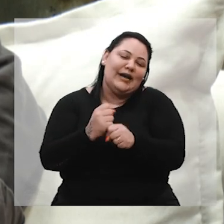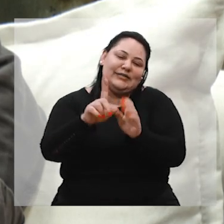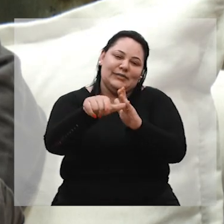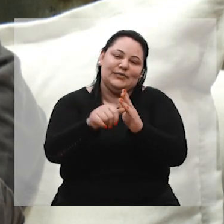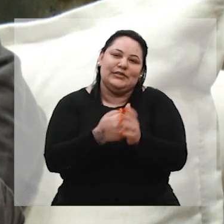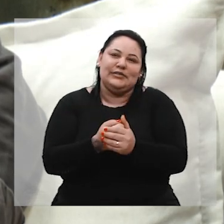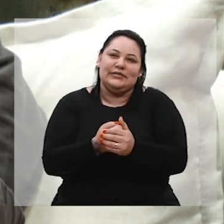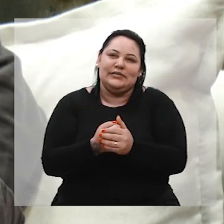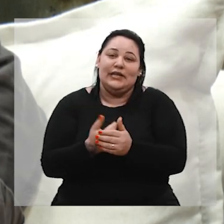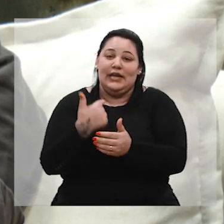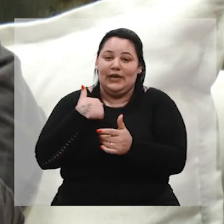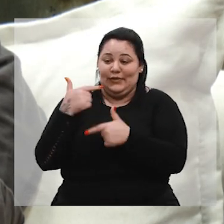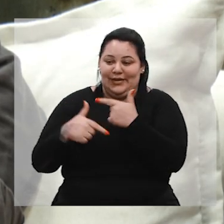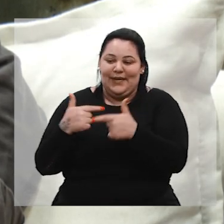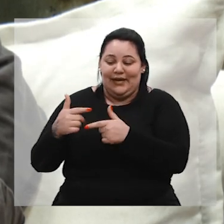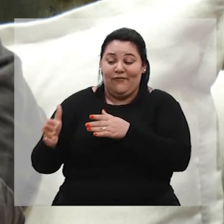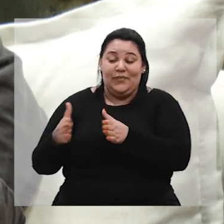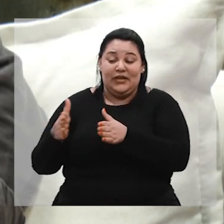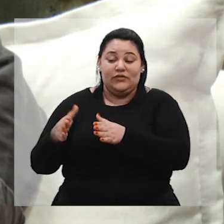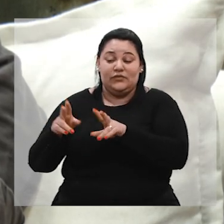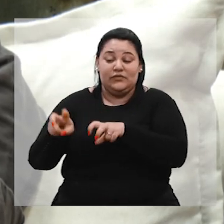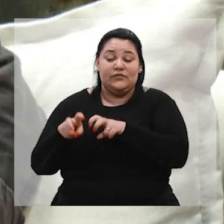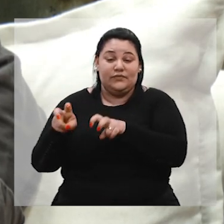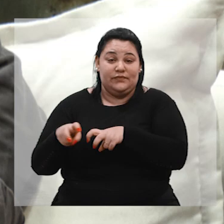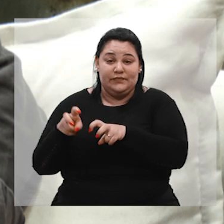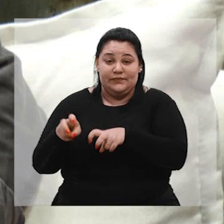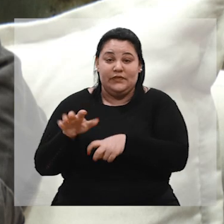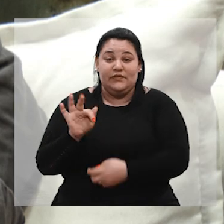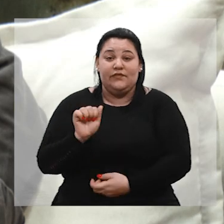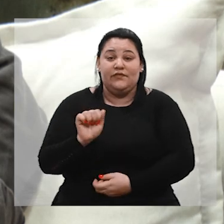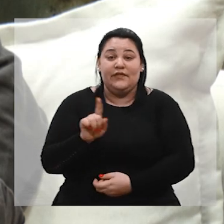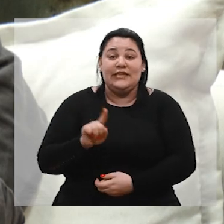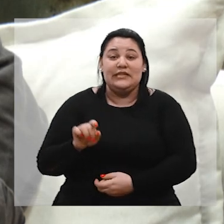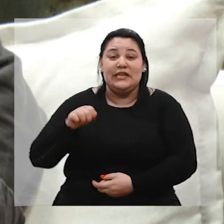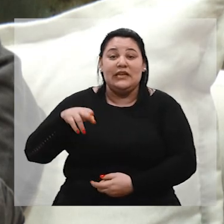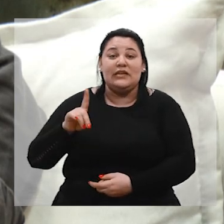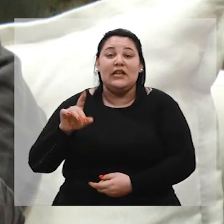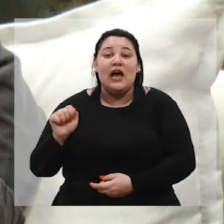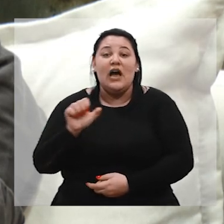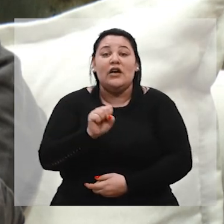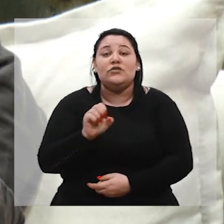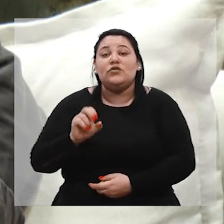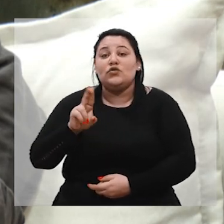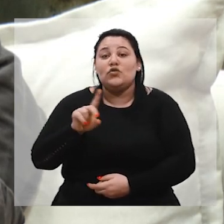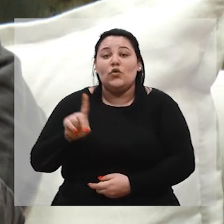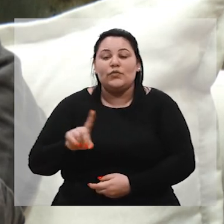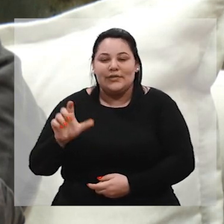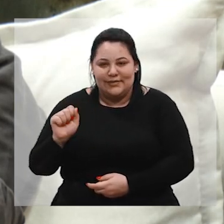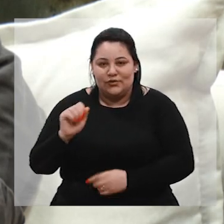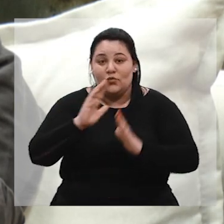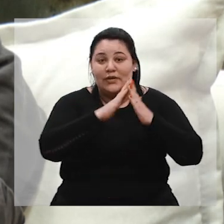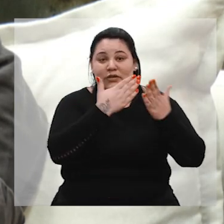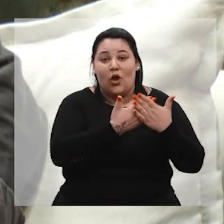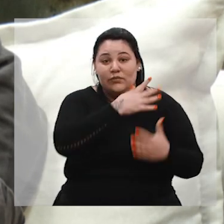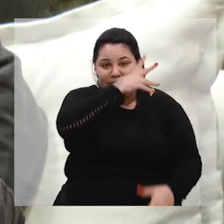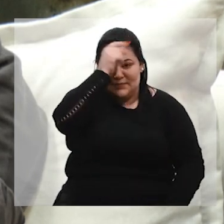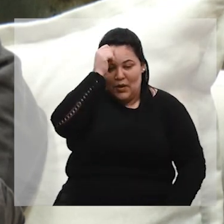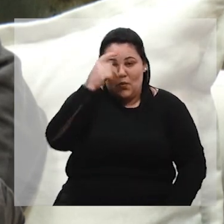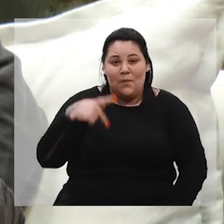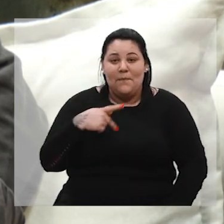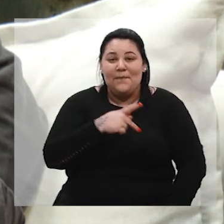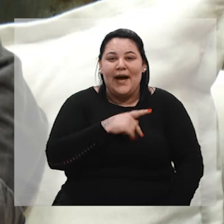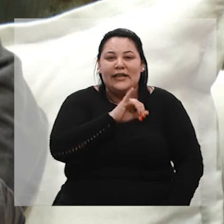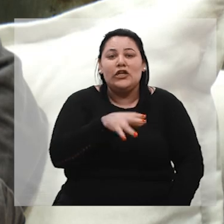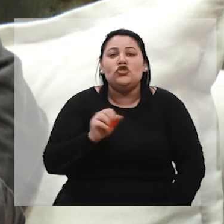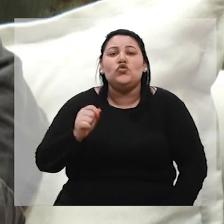eu reencontrei esse aluno. E outra situação também, eu trabalhava uma época em Fazenda Souza, na escola pública de lá,